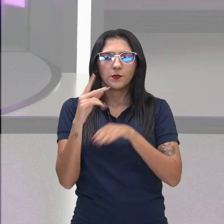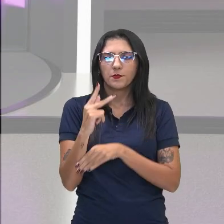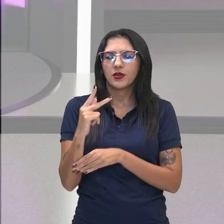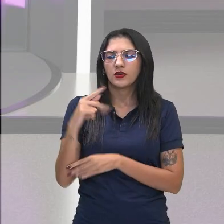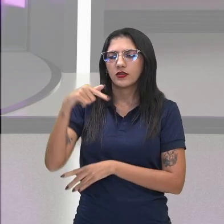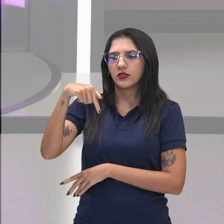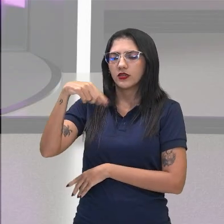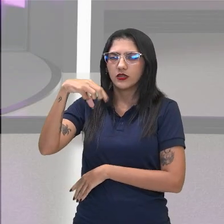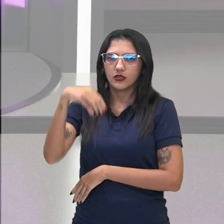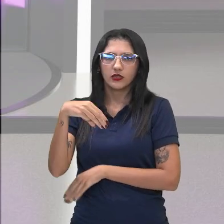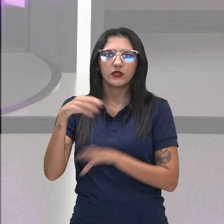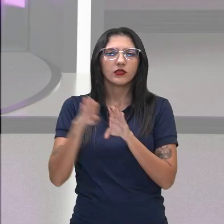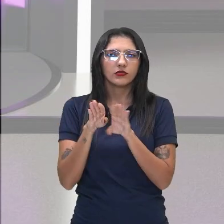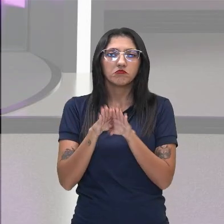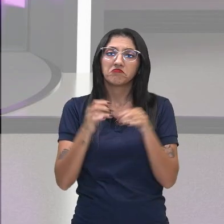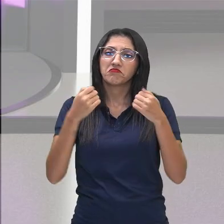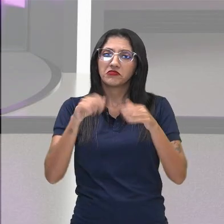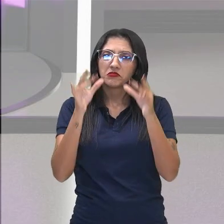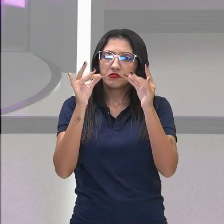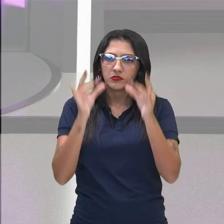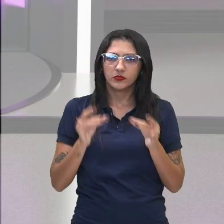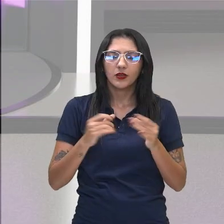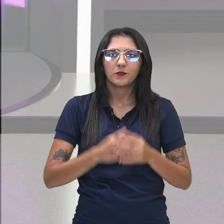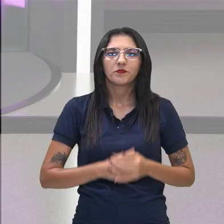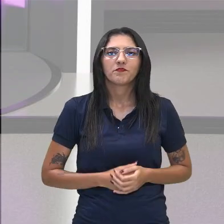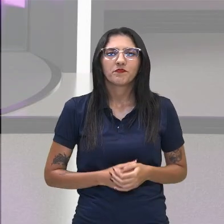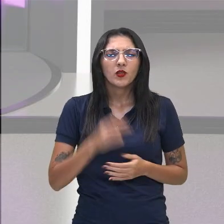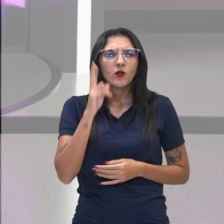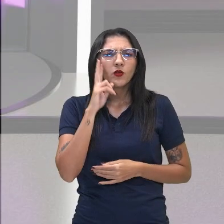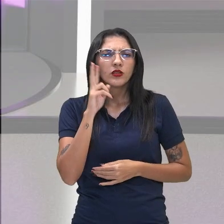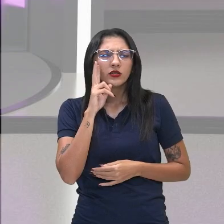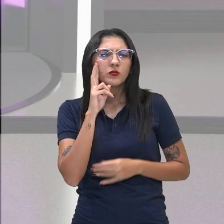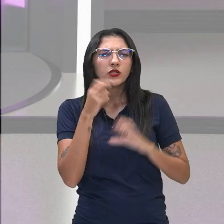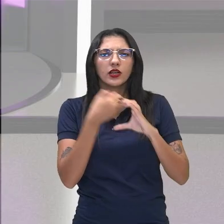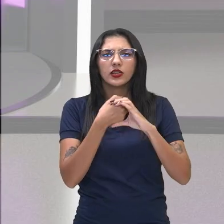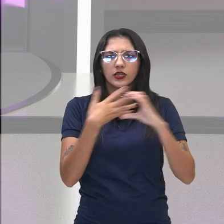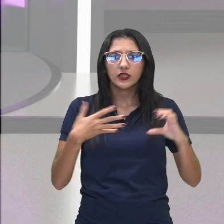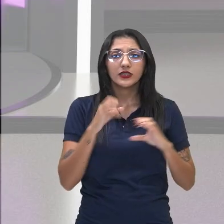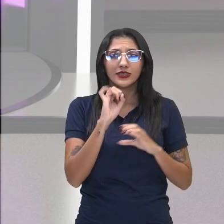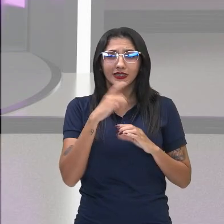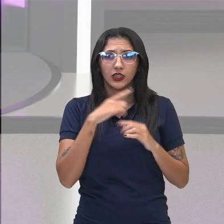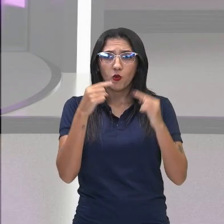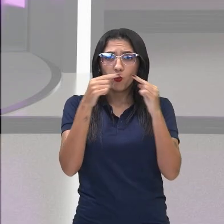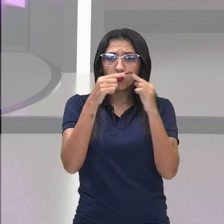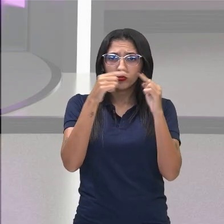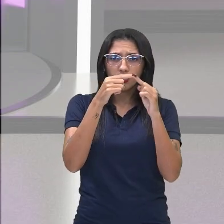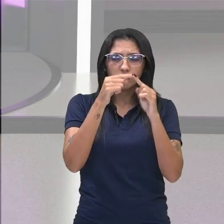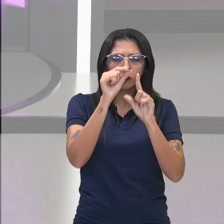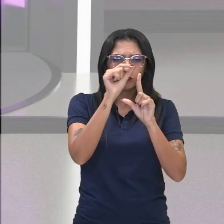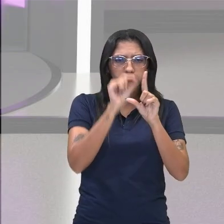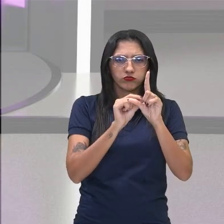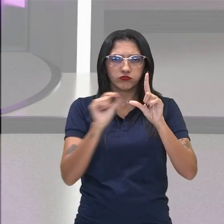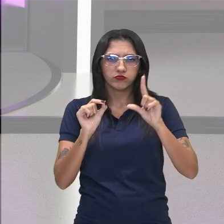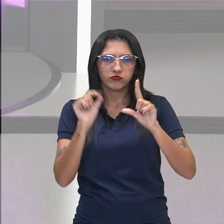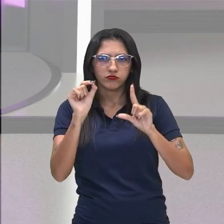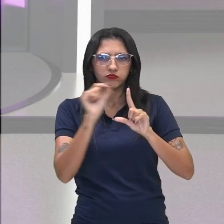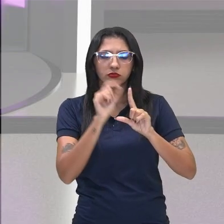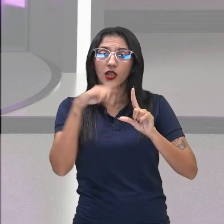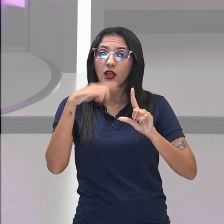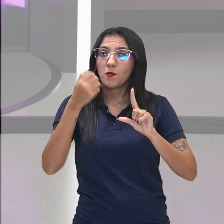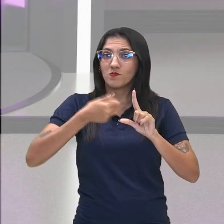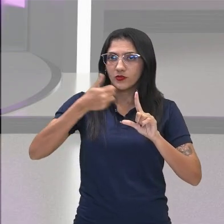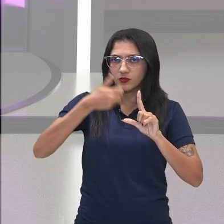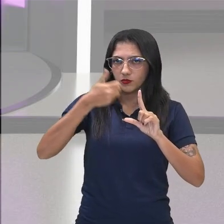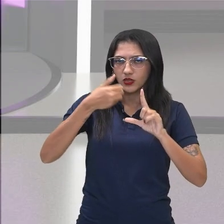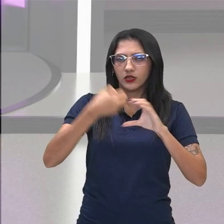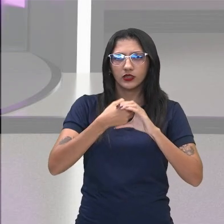tem que observar tudo isso. Primeiro, se as linhas se encontram, né? Esse é o primeiro conceito de